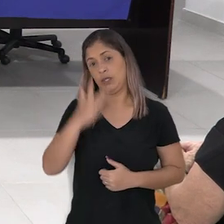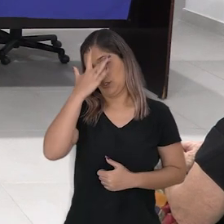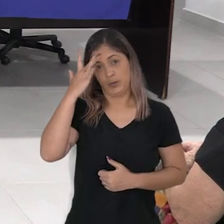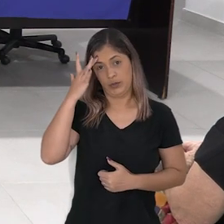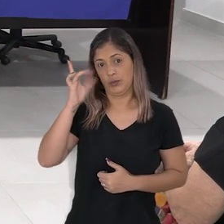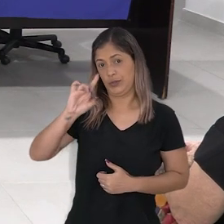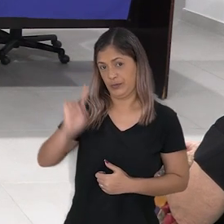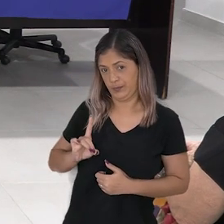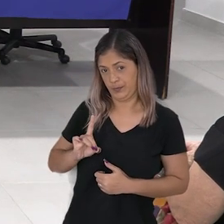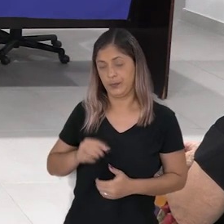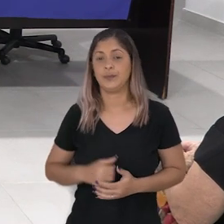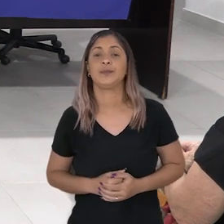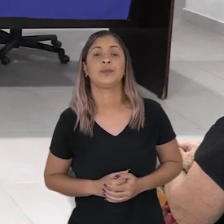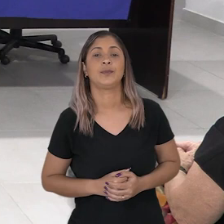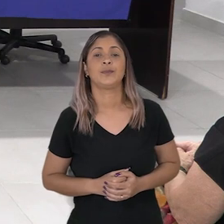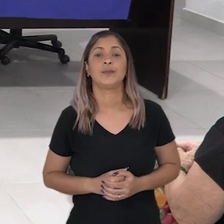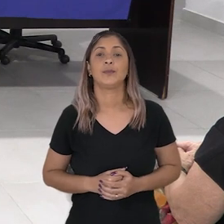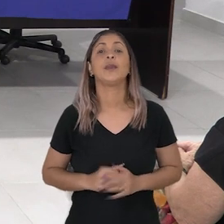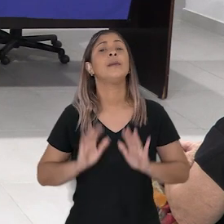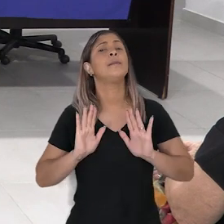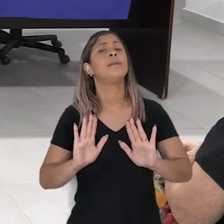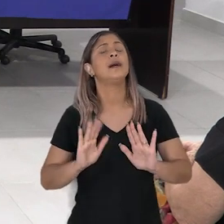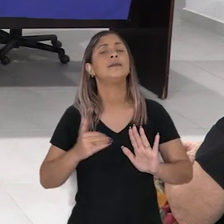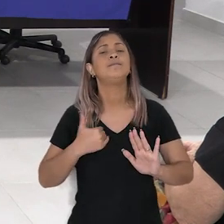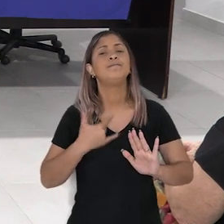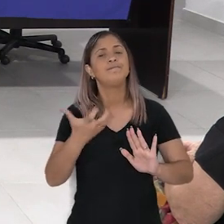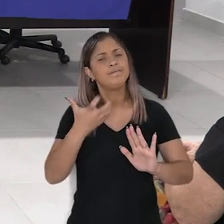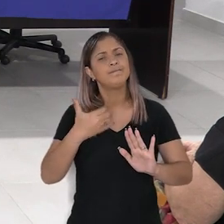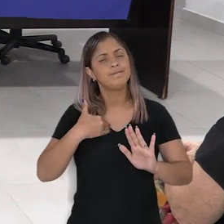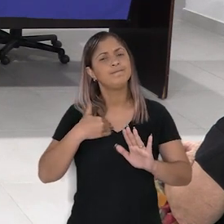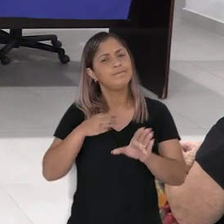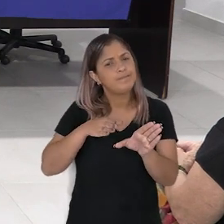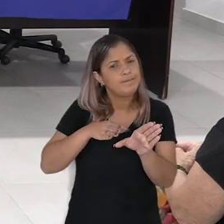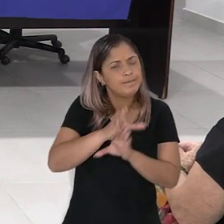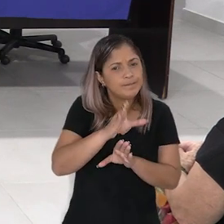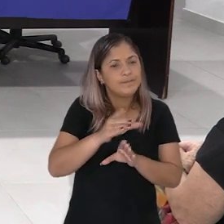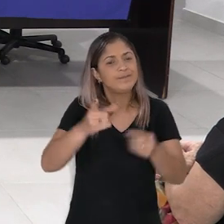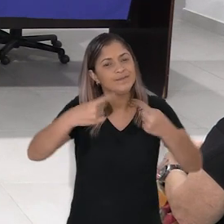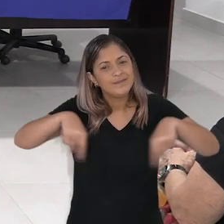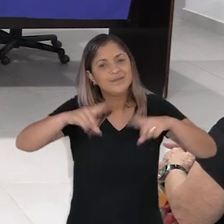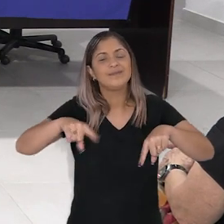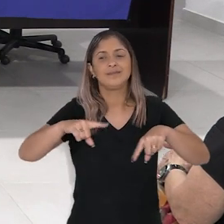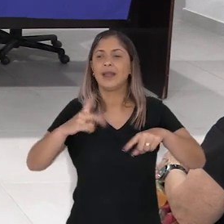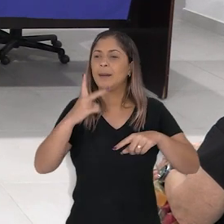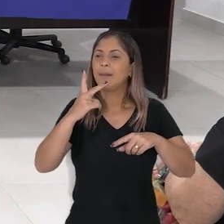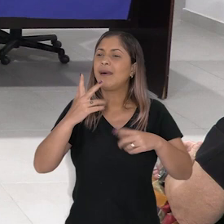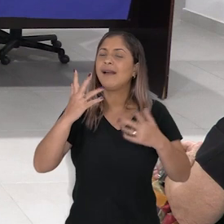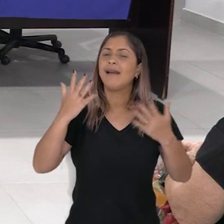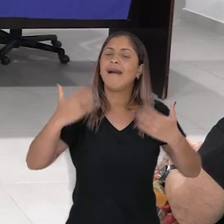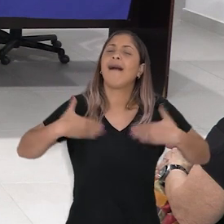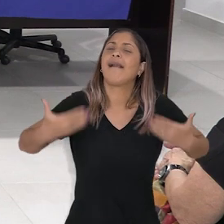pessoas, então, mas eu gostaria de dar esse toque um pouco mais alegre, menos sério,